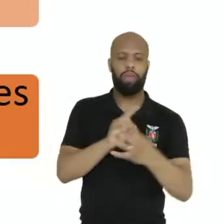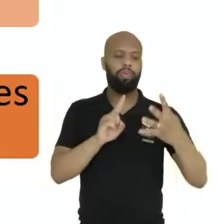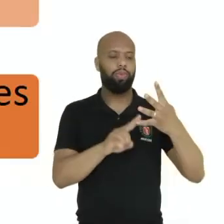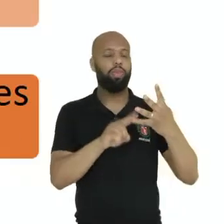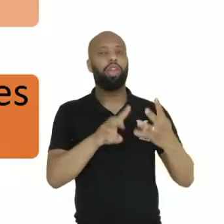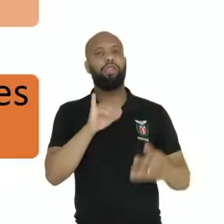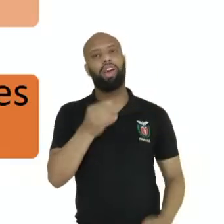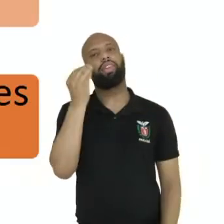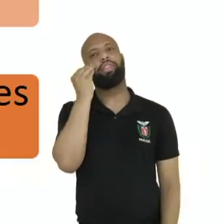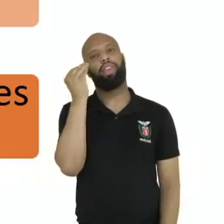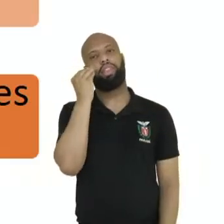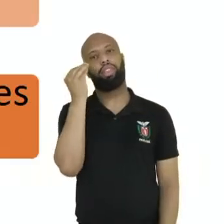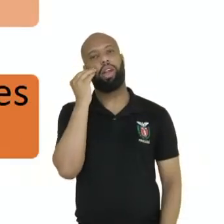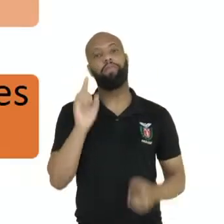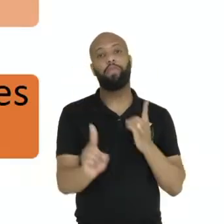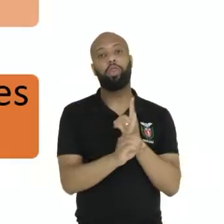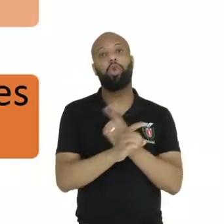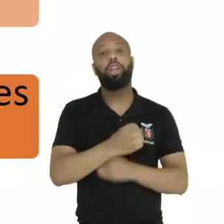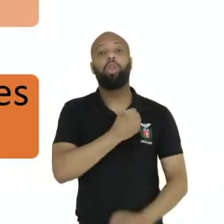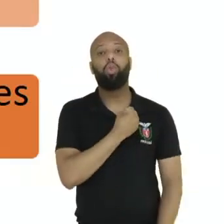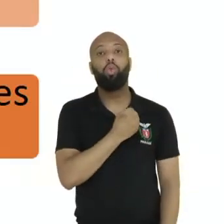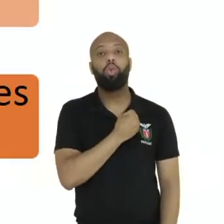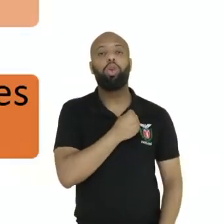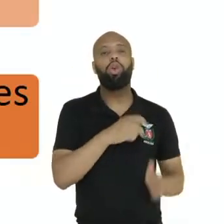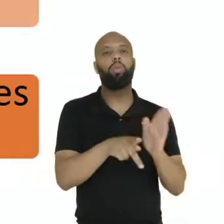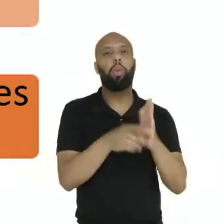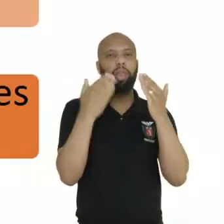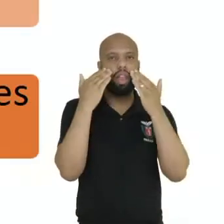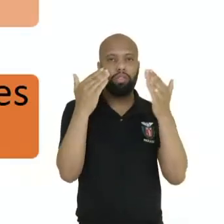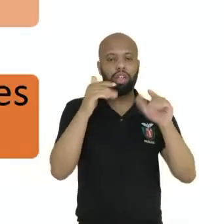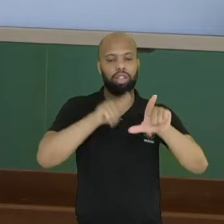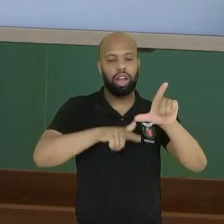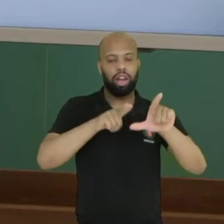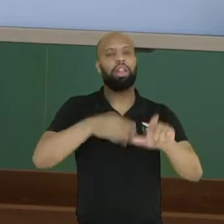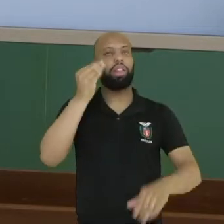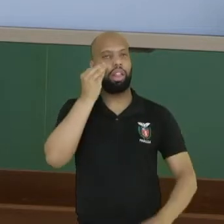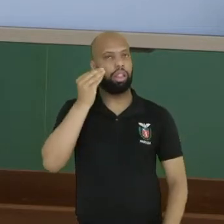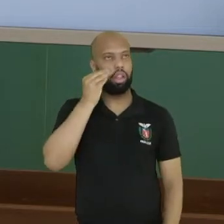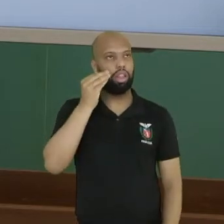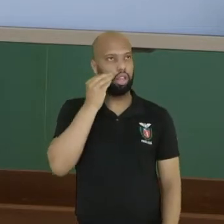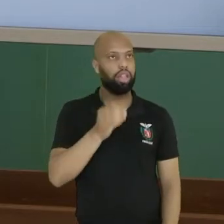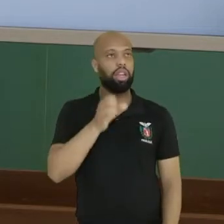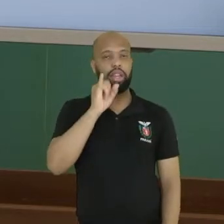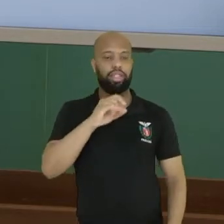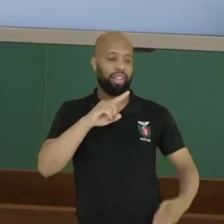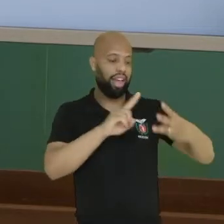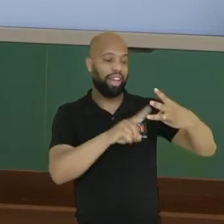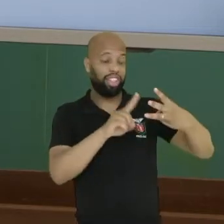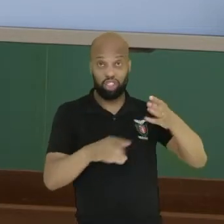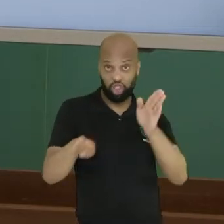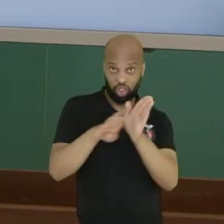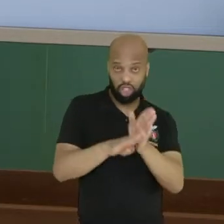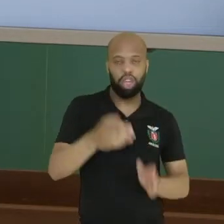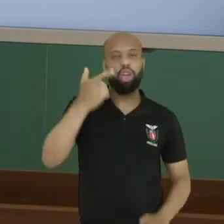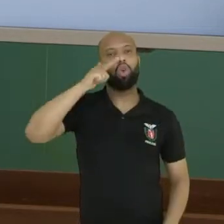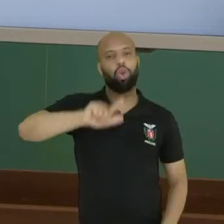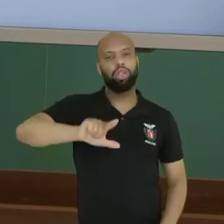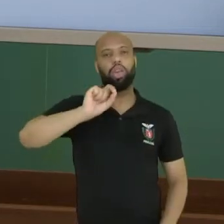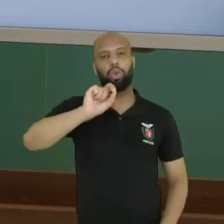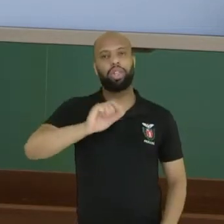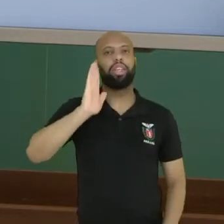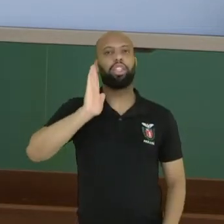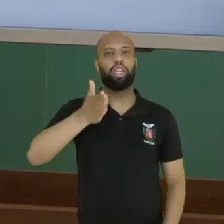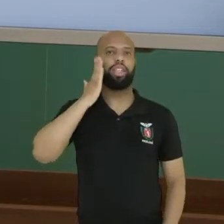4 é a determinação dos coeficientes pelo método das tentativas. Quando a gente chega aqui no passo 3, a gente já vai estar